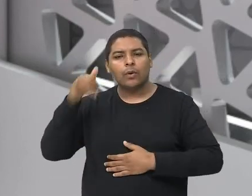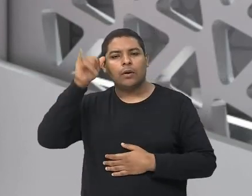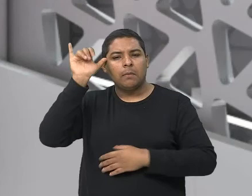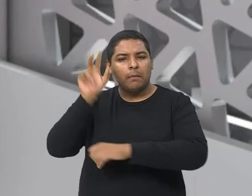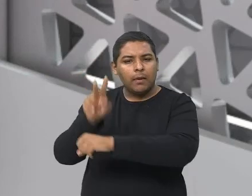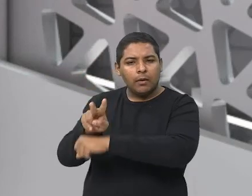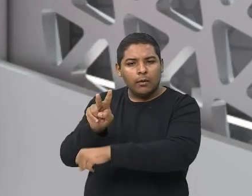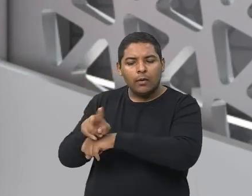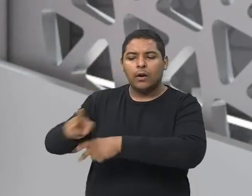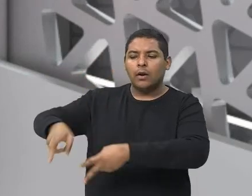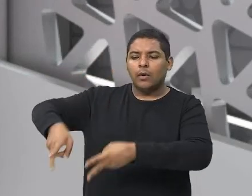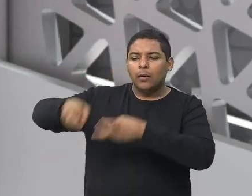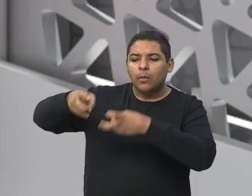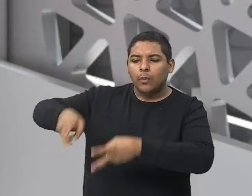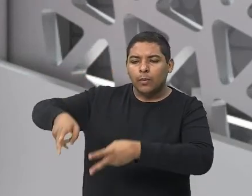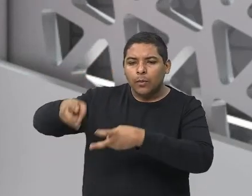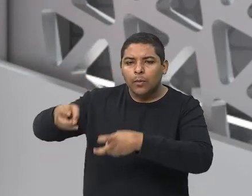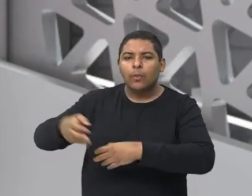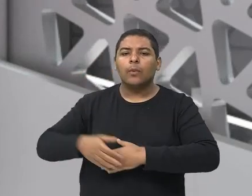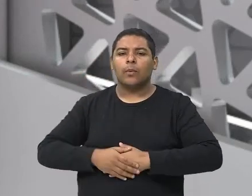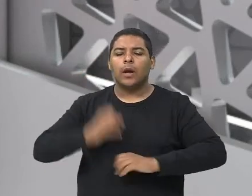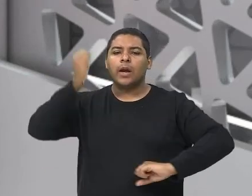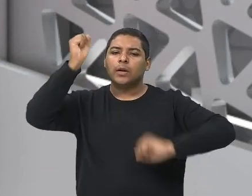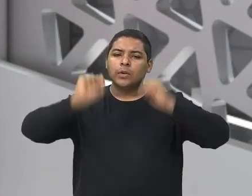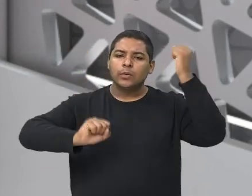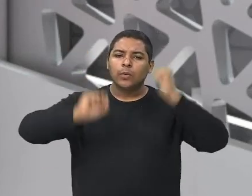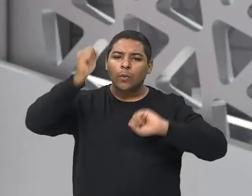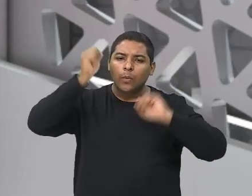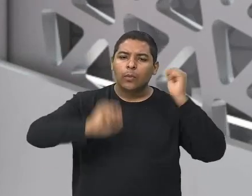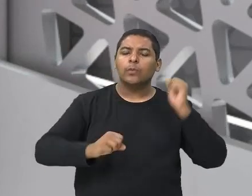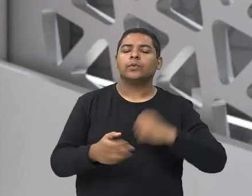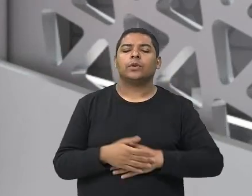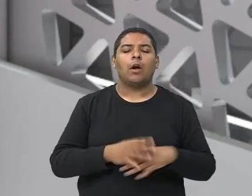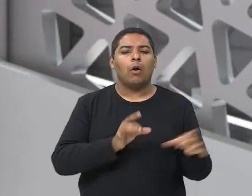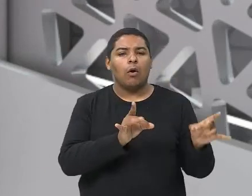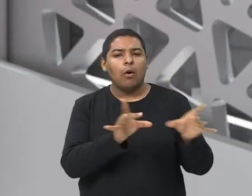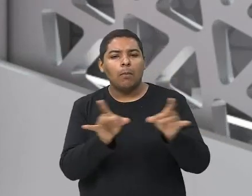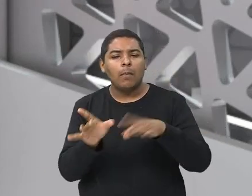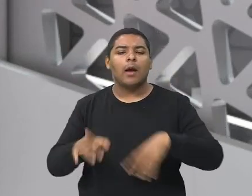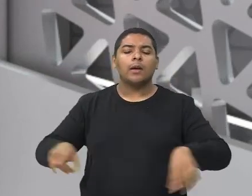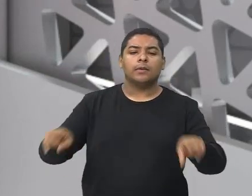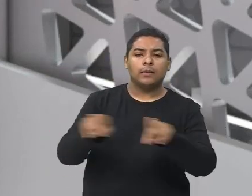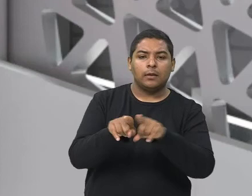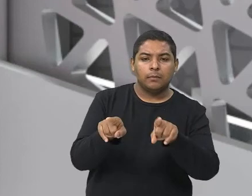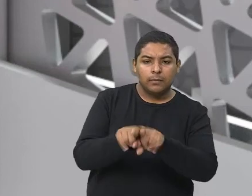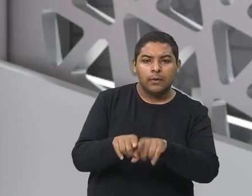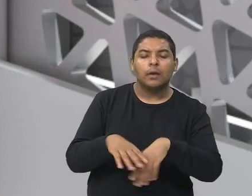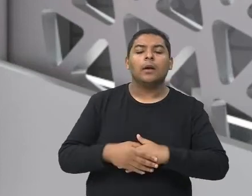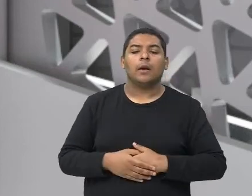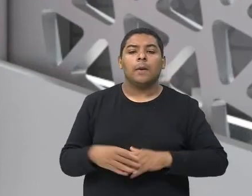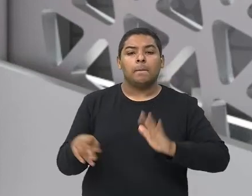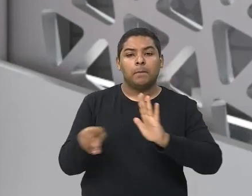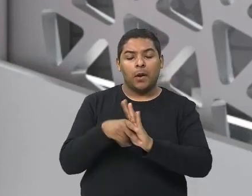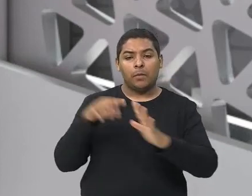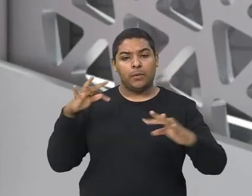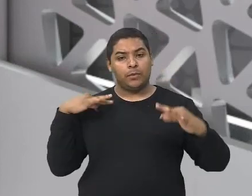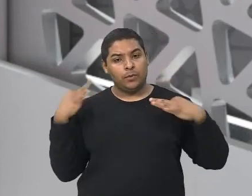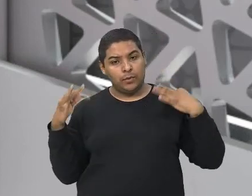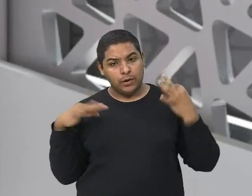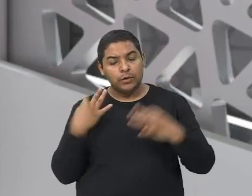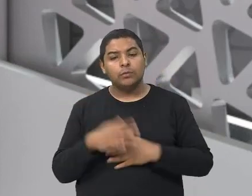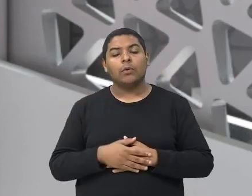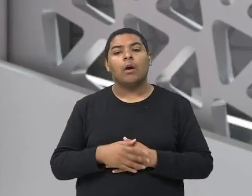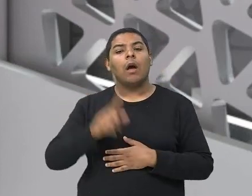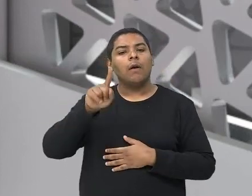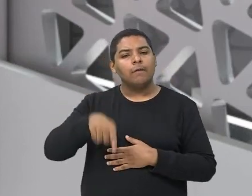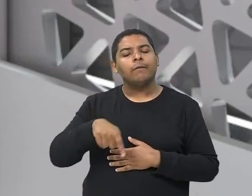pecuária, extração, a parte de indústrias, né? O comércio também, essa parte de turismo, acaba ajudando